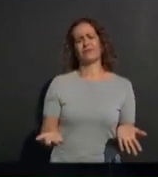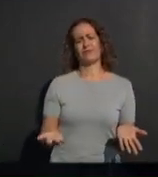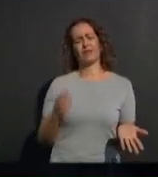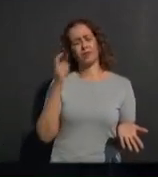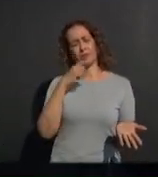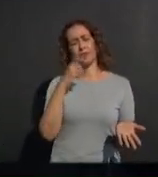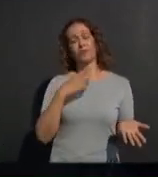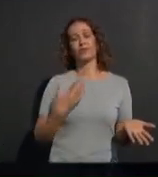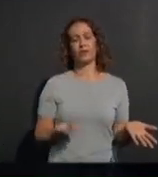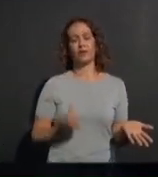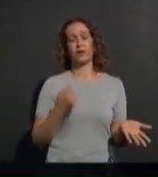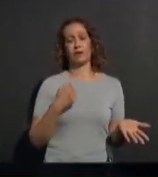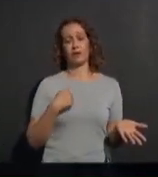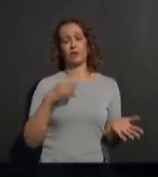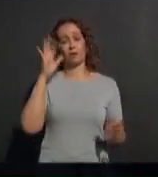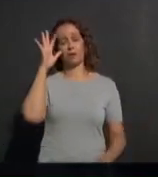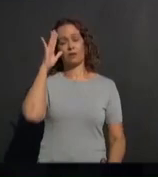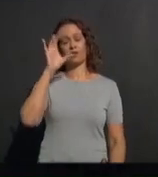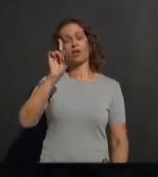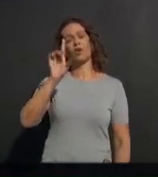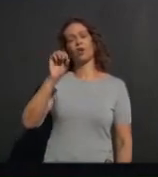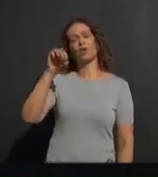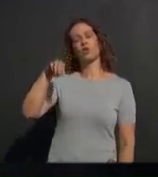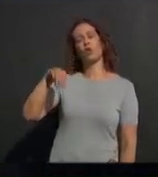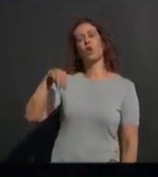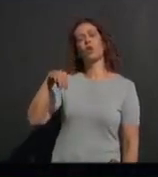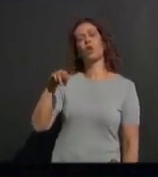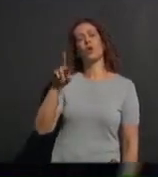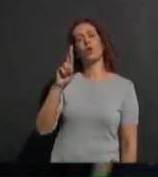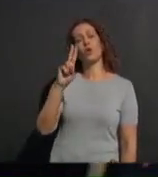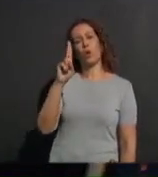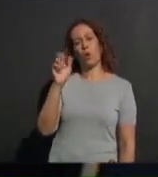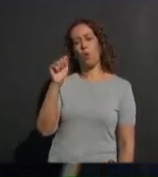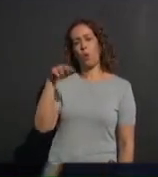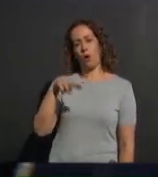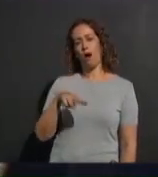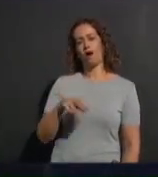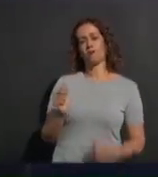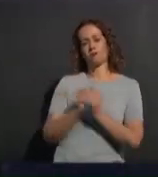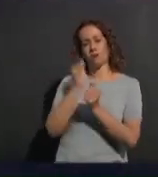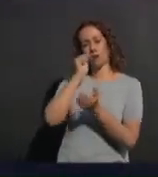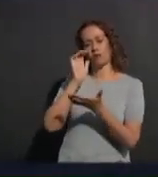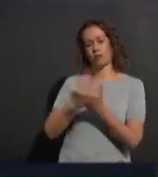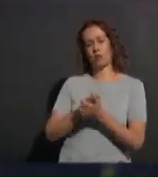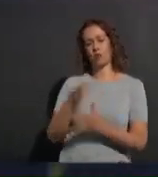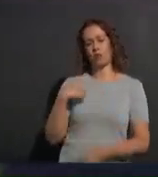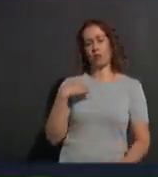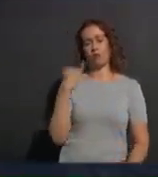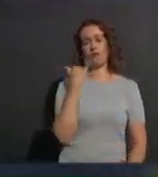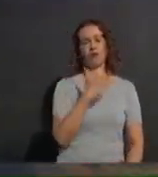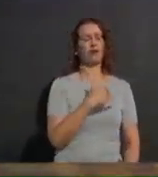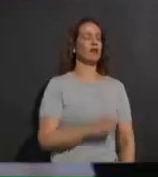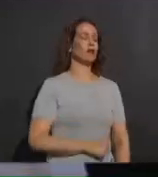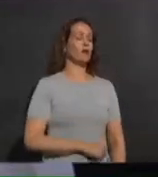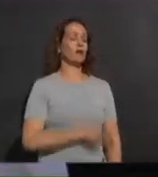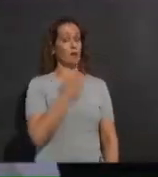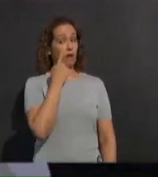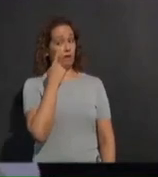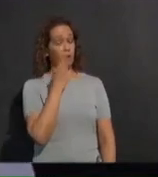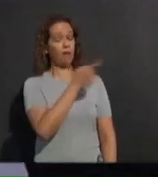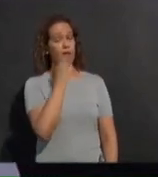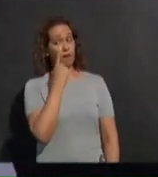Quando eu assisti Dom Juan de Marco com a Paty, ela ficava assim: viu? É desse jeito aí, é desse jeito aí. Eu peguei ódio de comédia romântica.